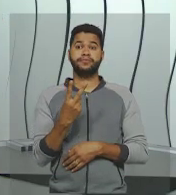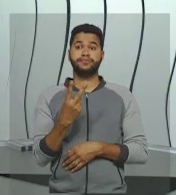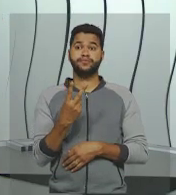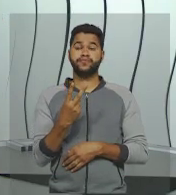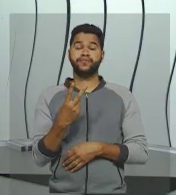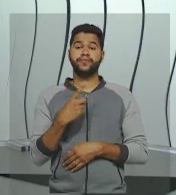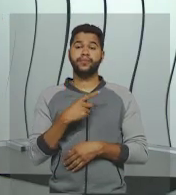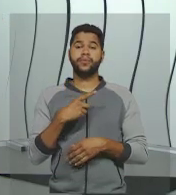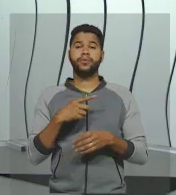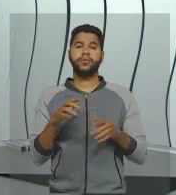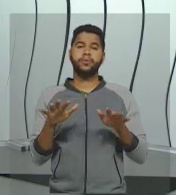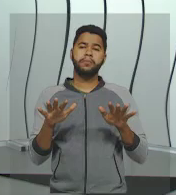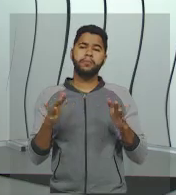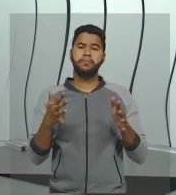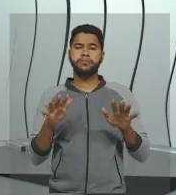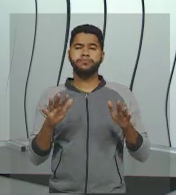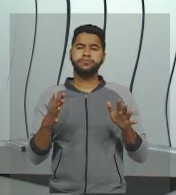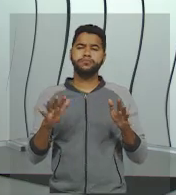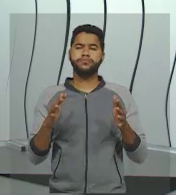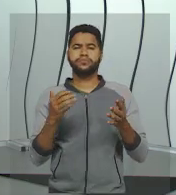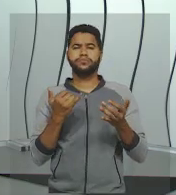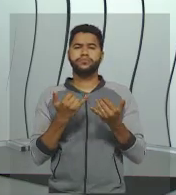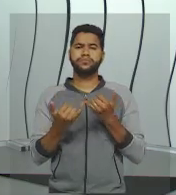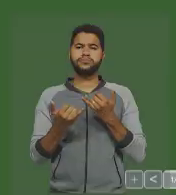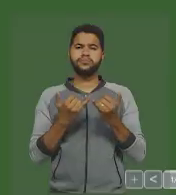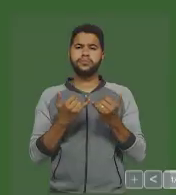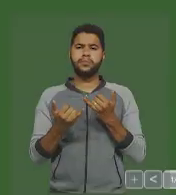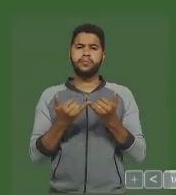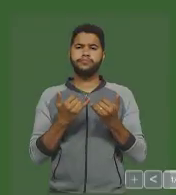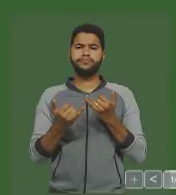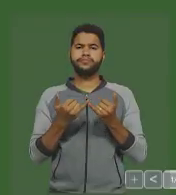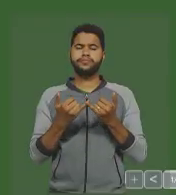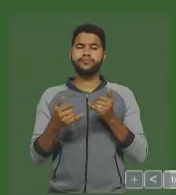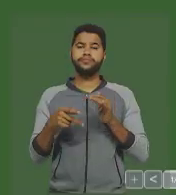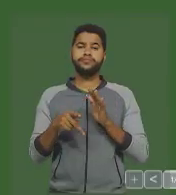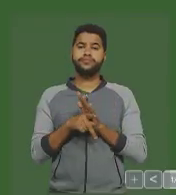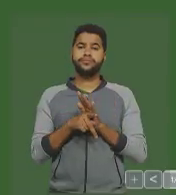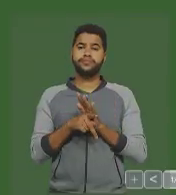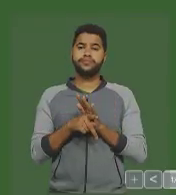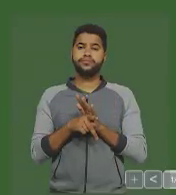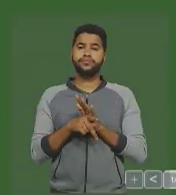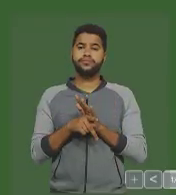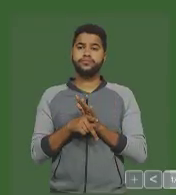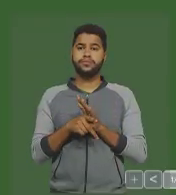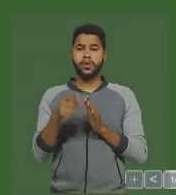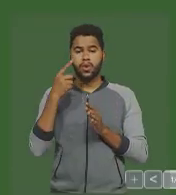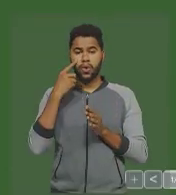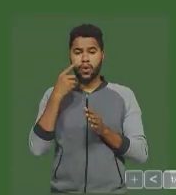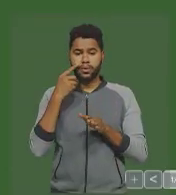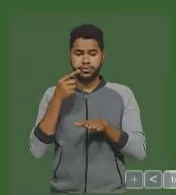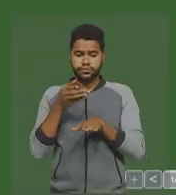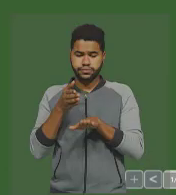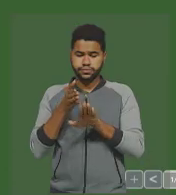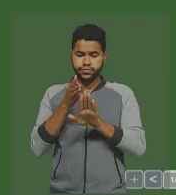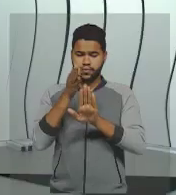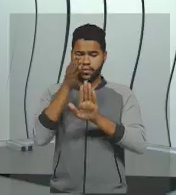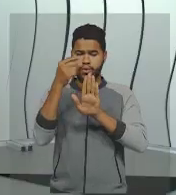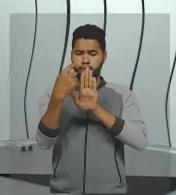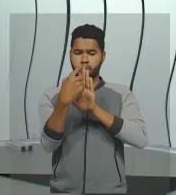atuando mais ou menos próximas, passando perpendicular ao centro de gravidade desse